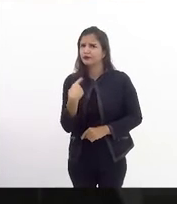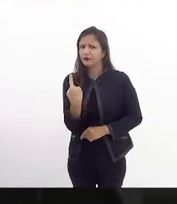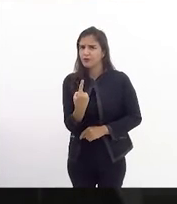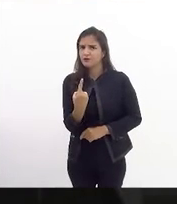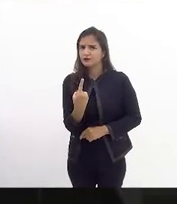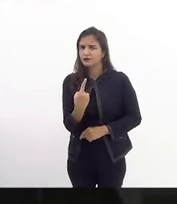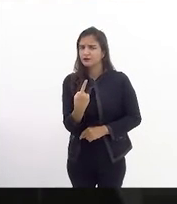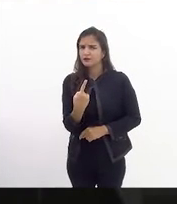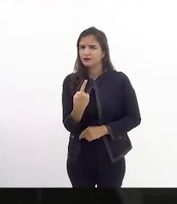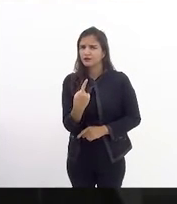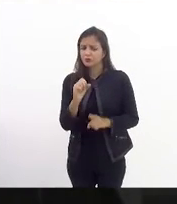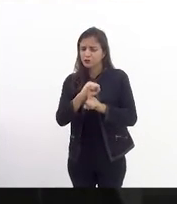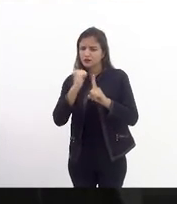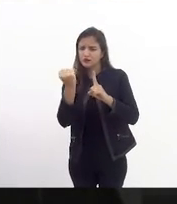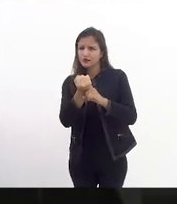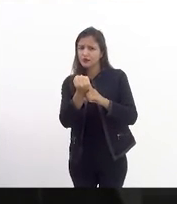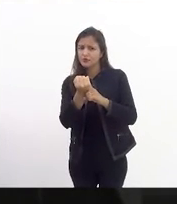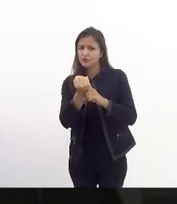parte dessa sociedade.